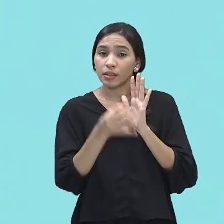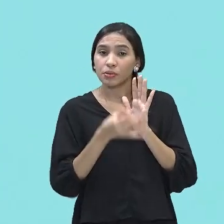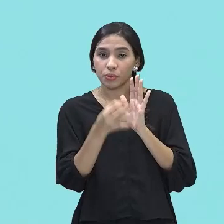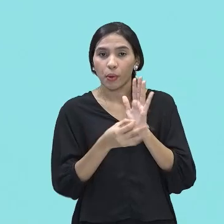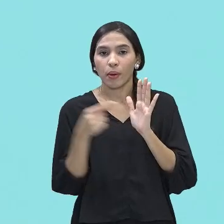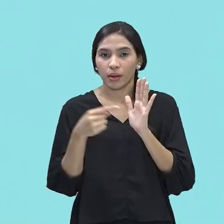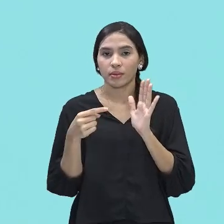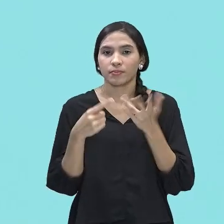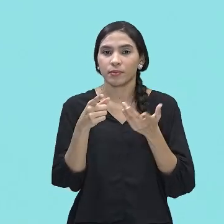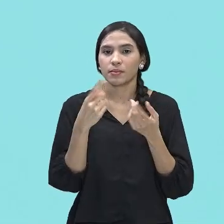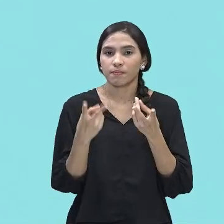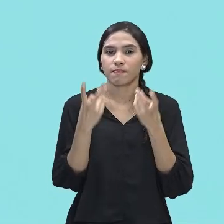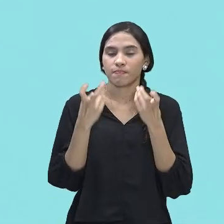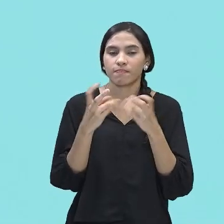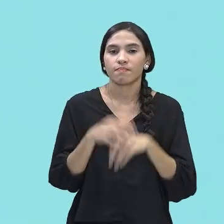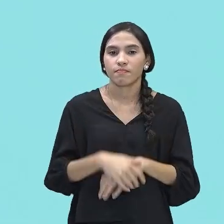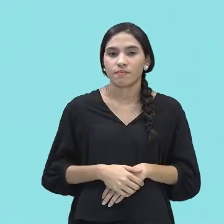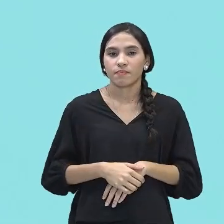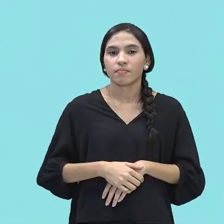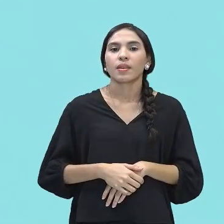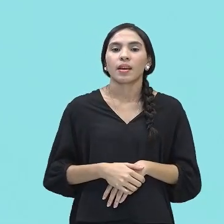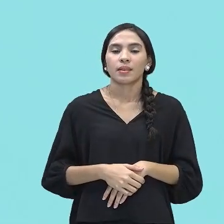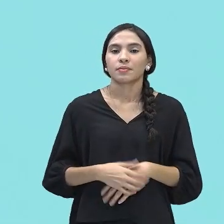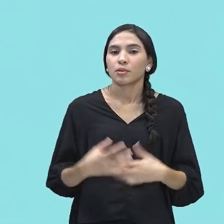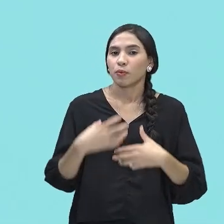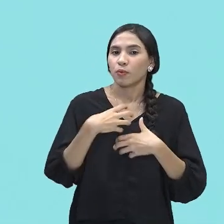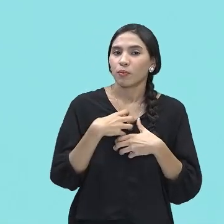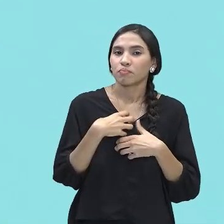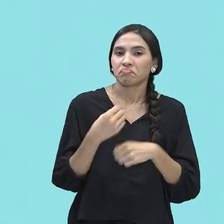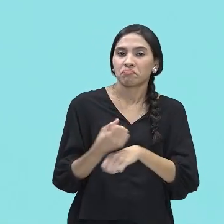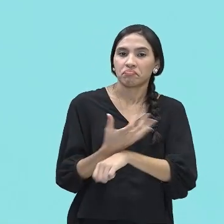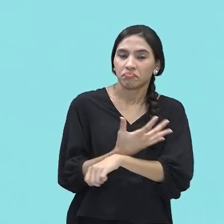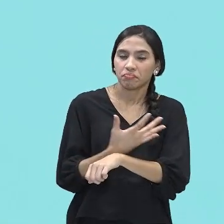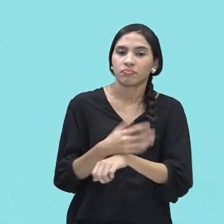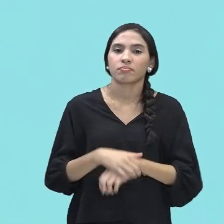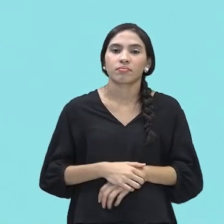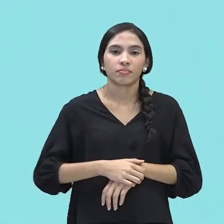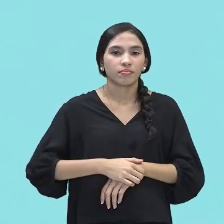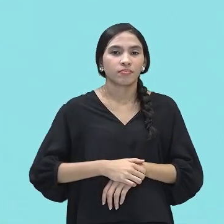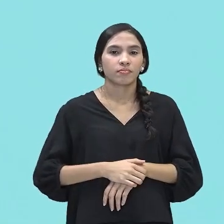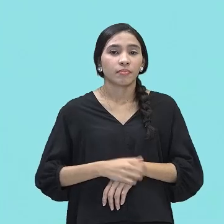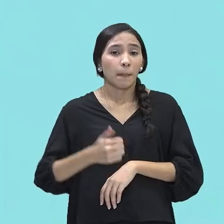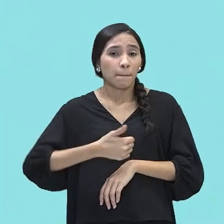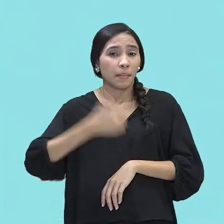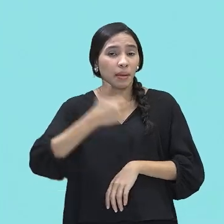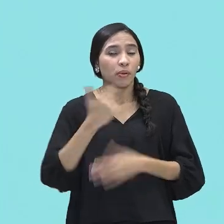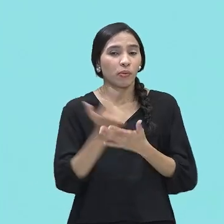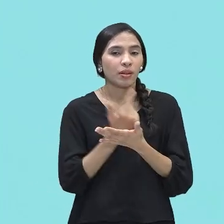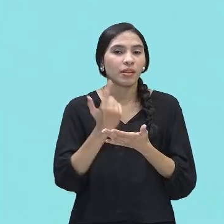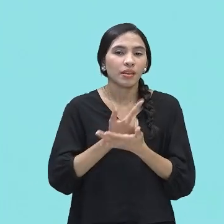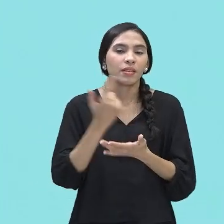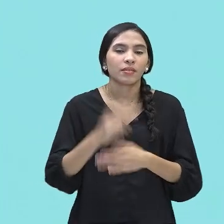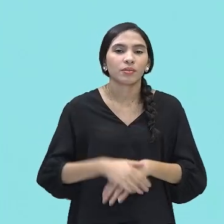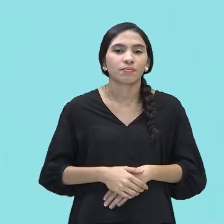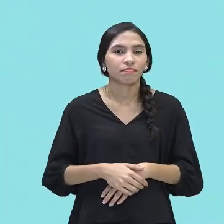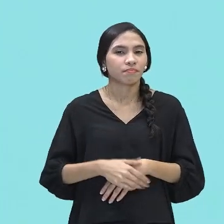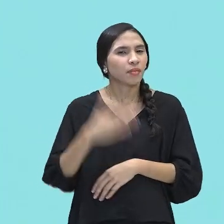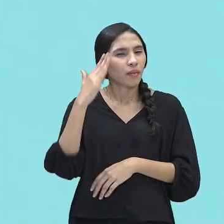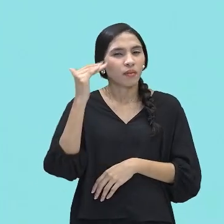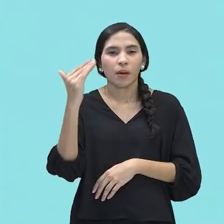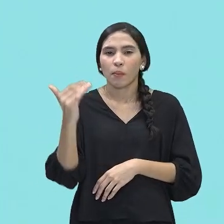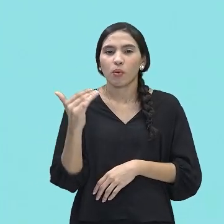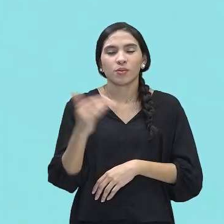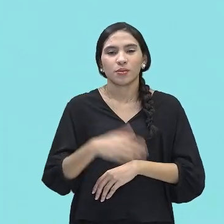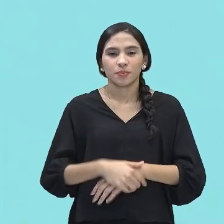livro. Percebam como é um primor essa obra. Lembrando que a primeira obra dela, então, já foi, assim, sucesso